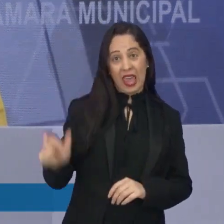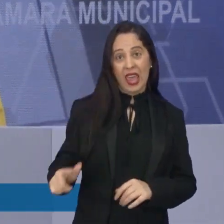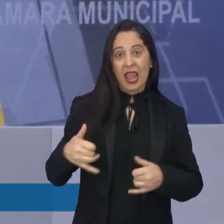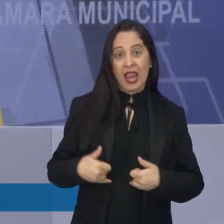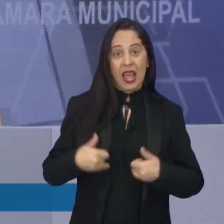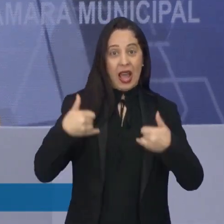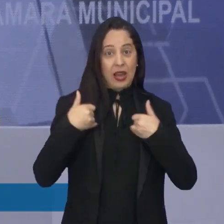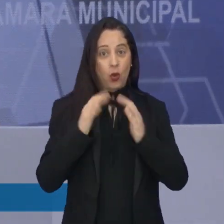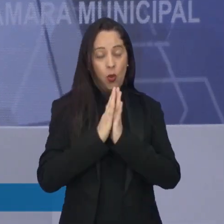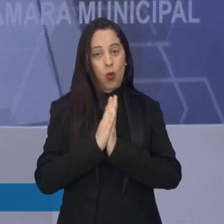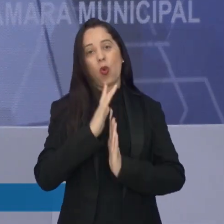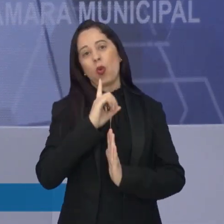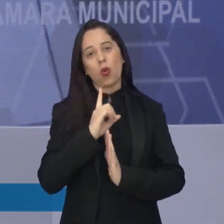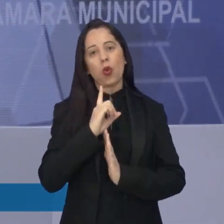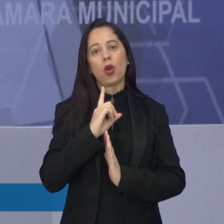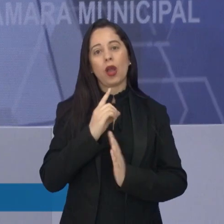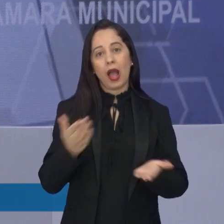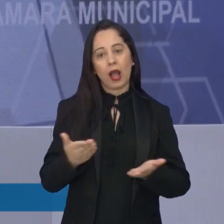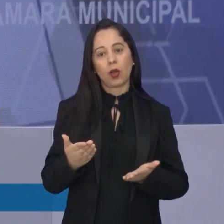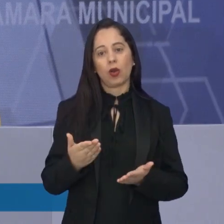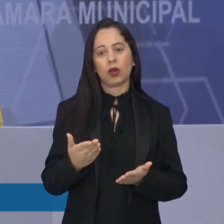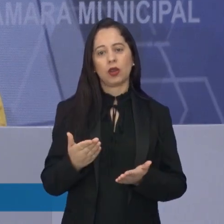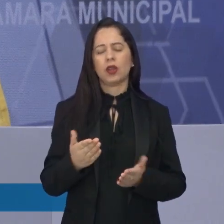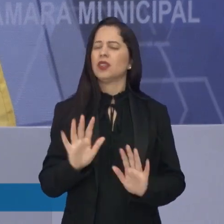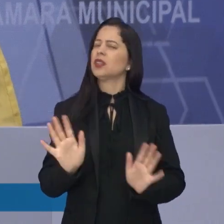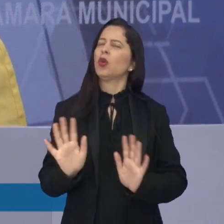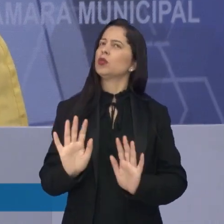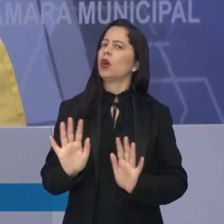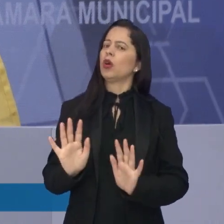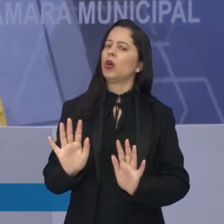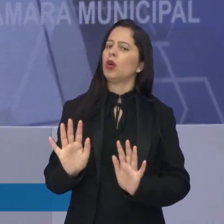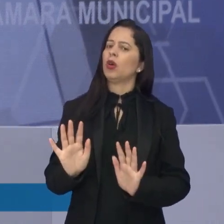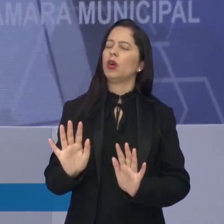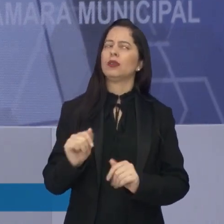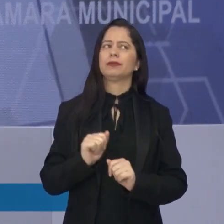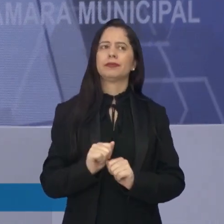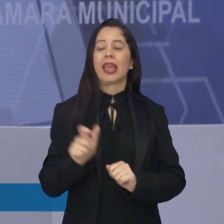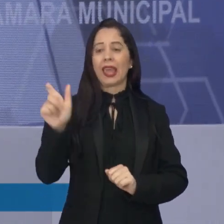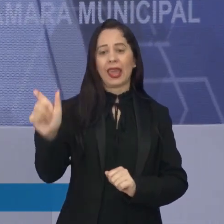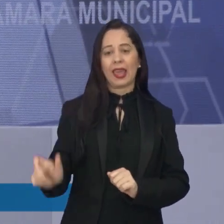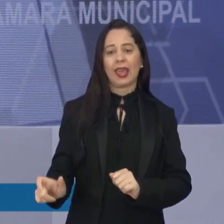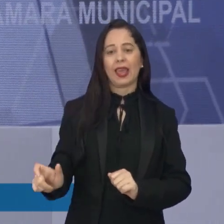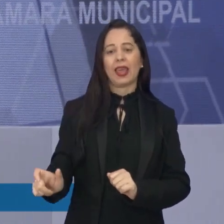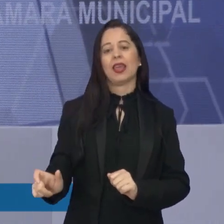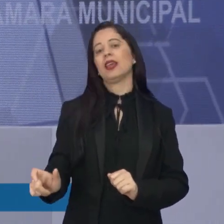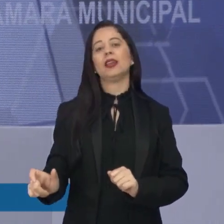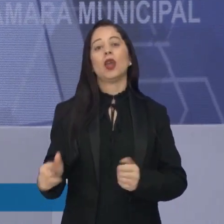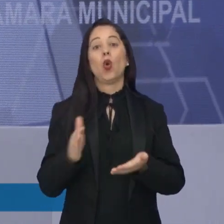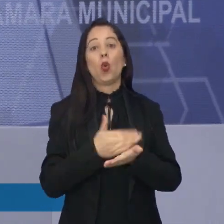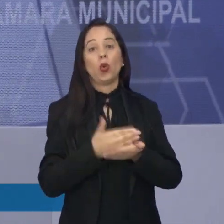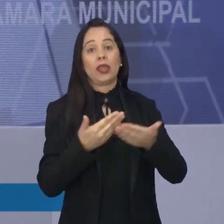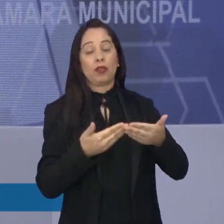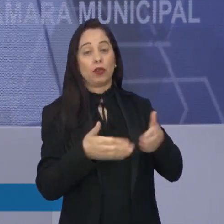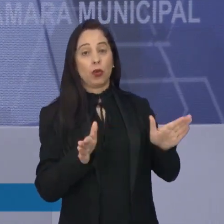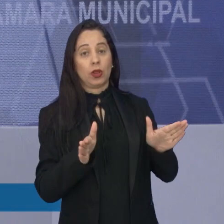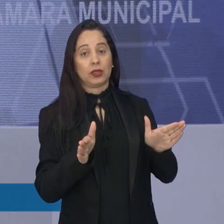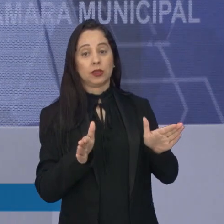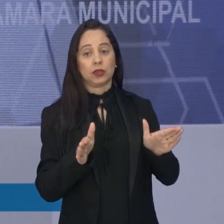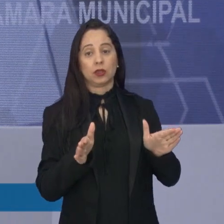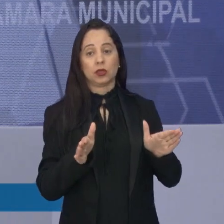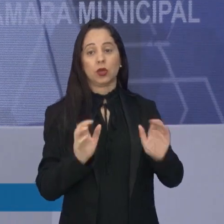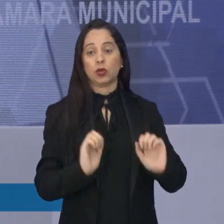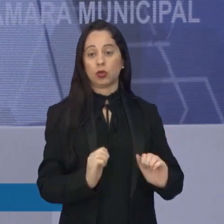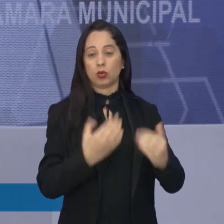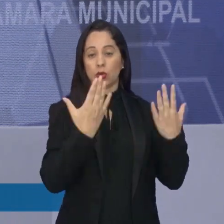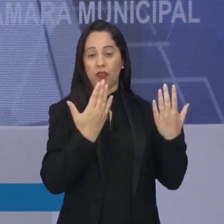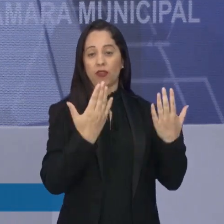este ano, não foi no aniversário, foi quando ele teve o lançamento do livro. Num evento